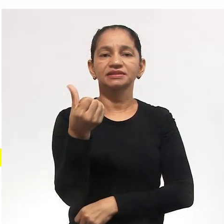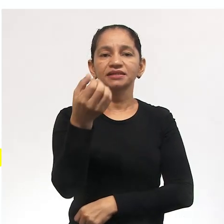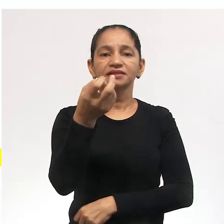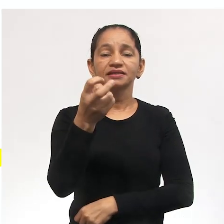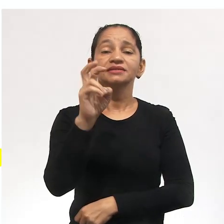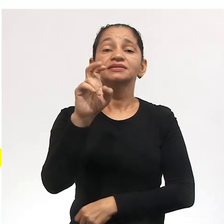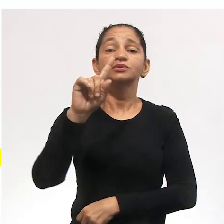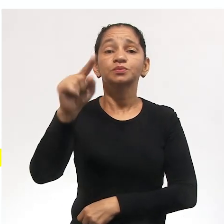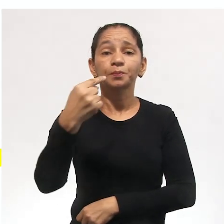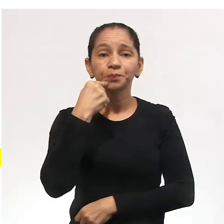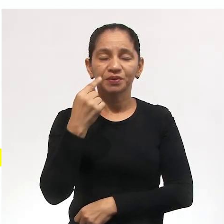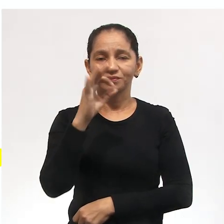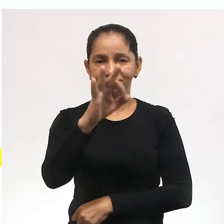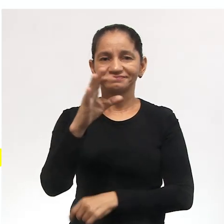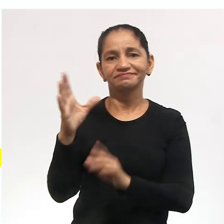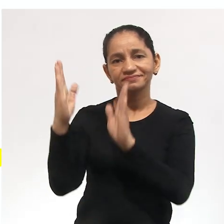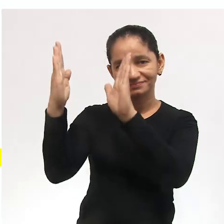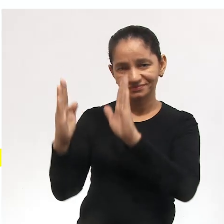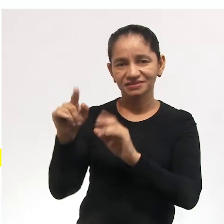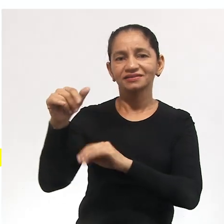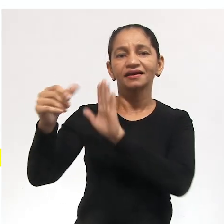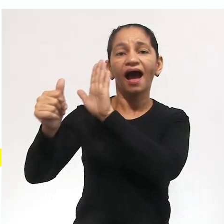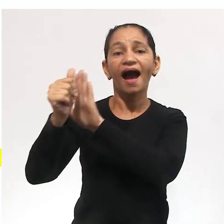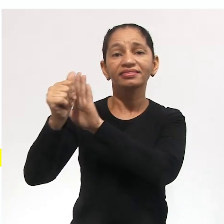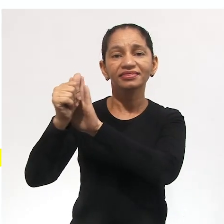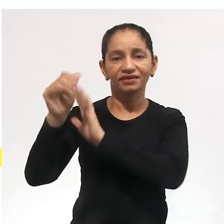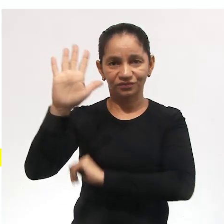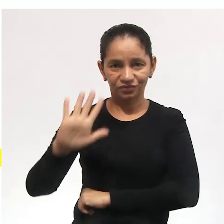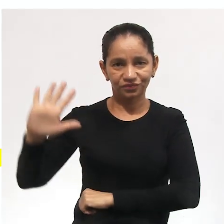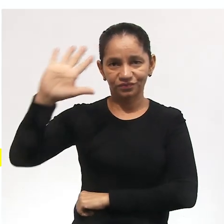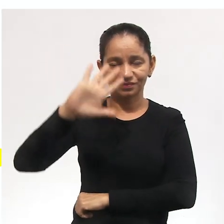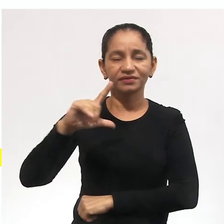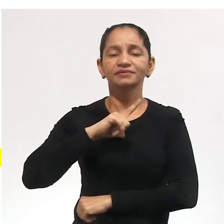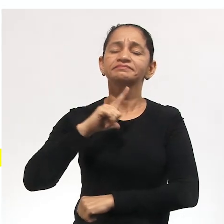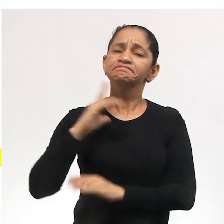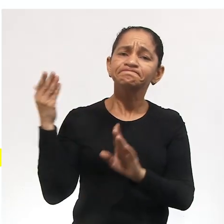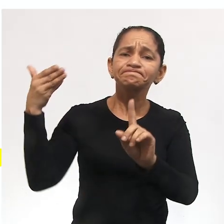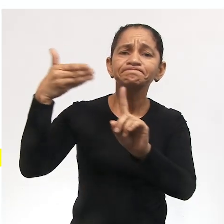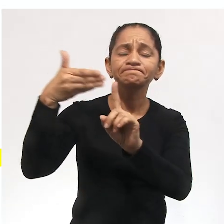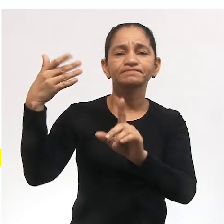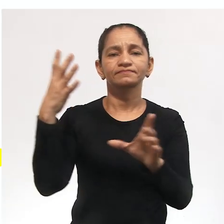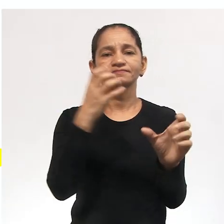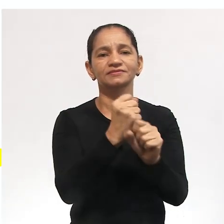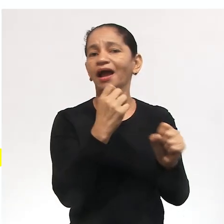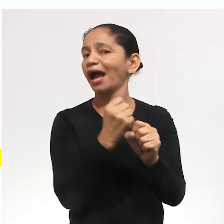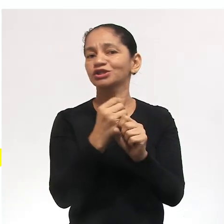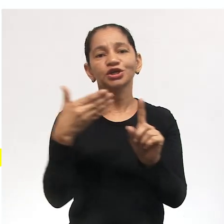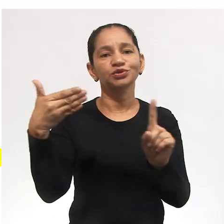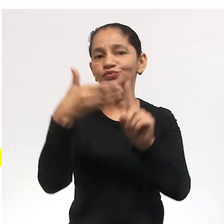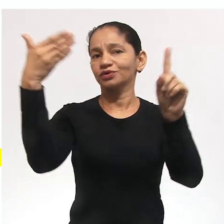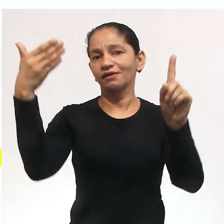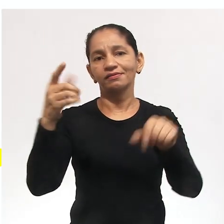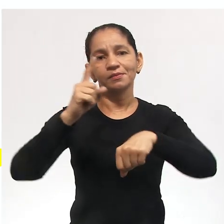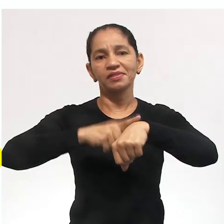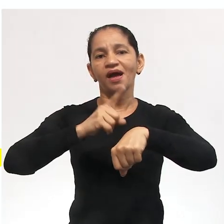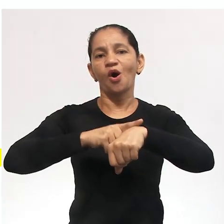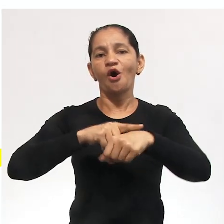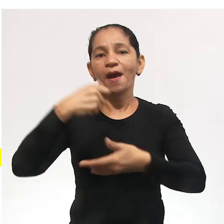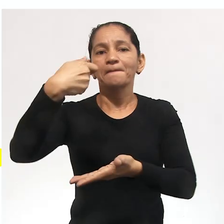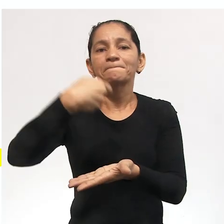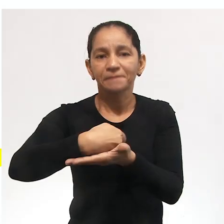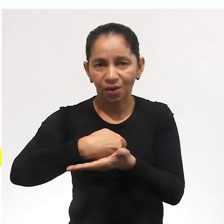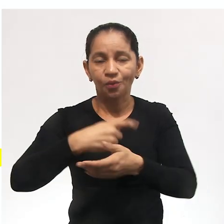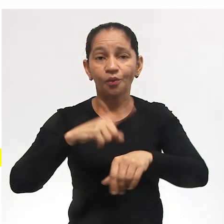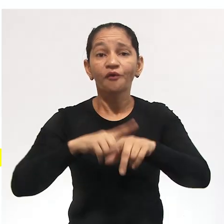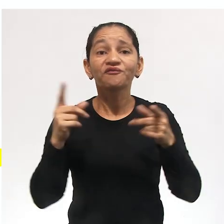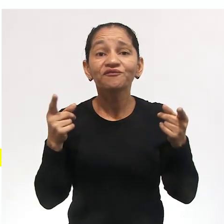65 mil, ele teve uma repercussão direta no nosso caixa, porque essas vendas foram à vista. Foi vendido mercadoria e a venda foi à vista,